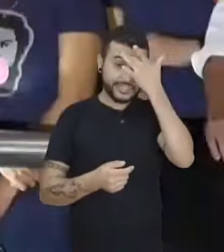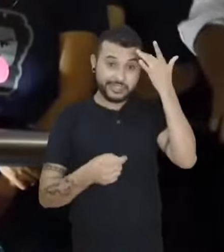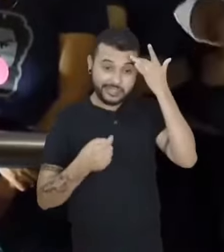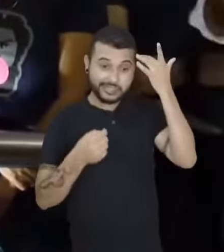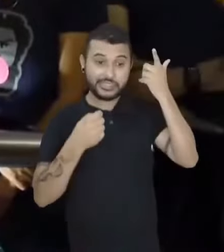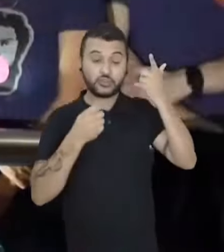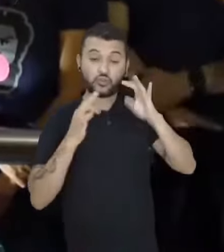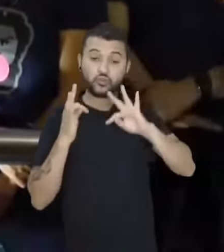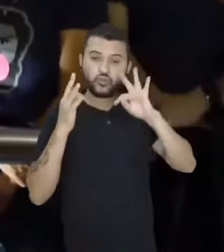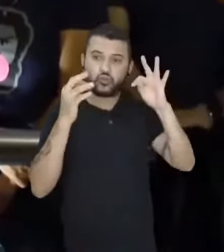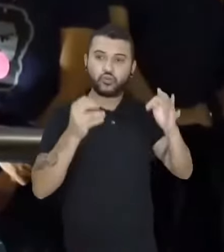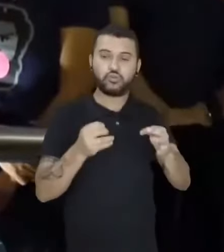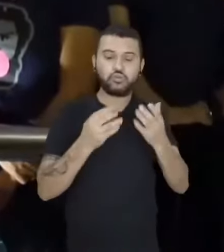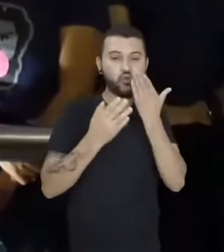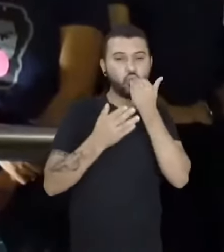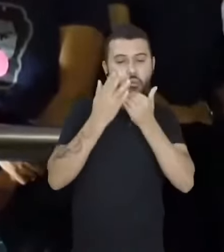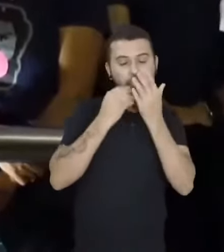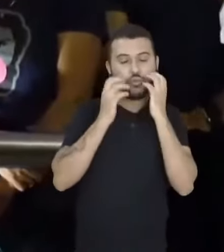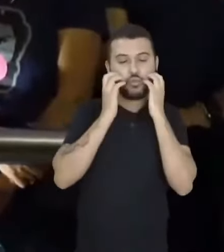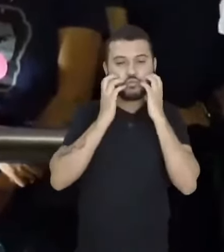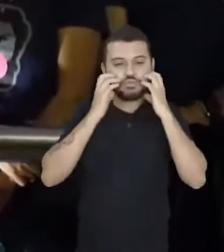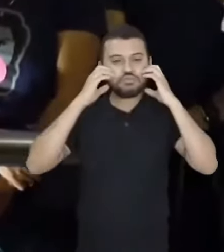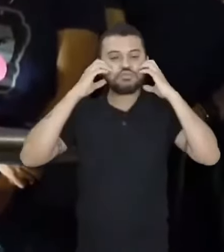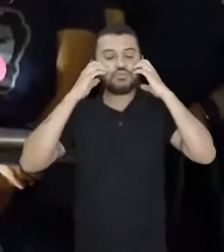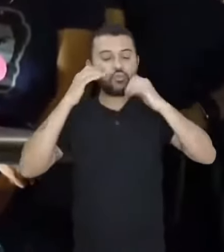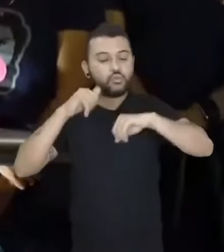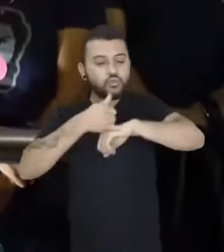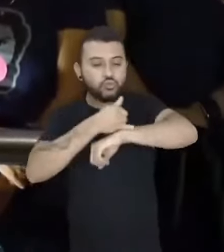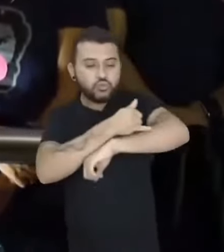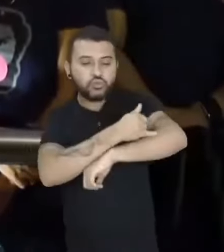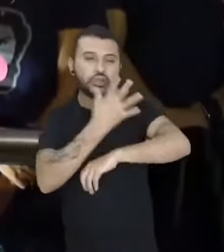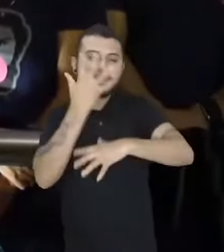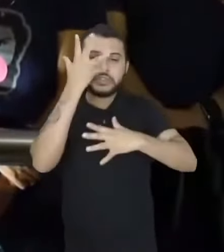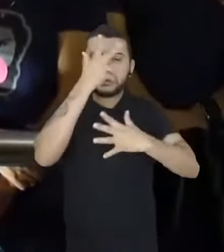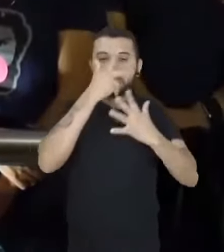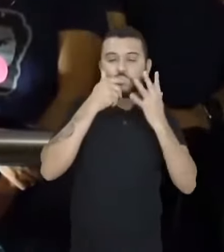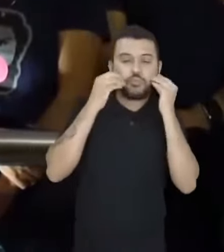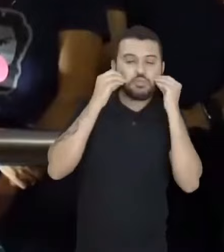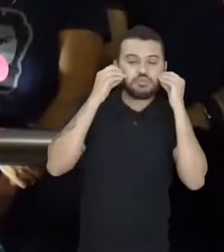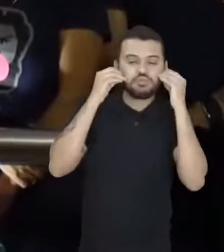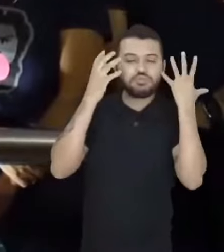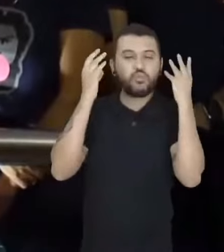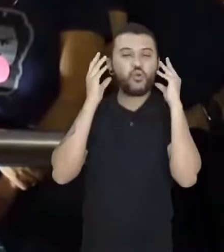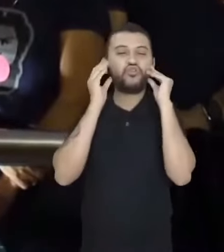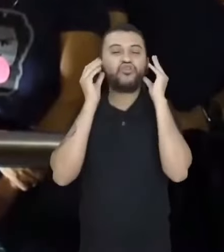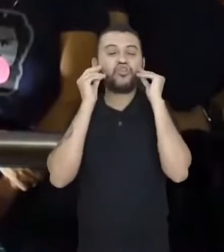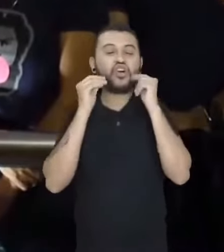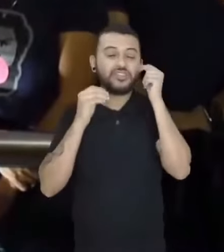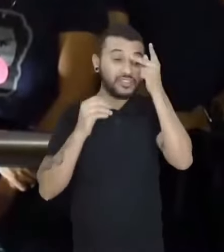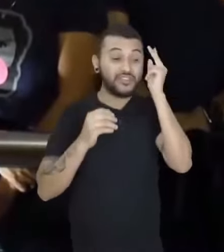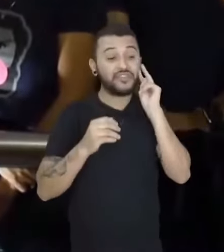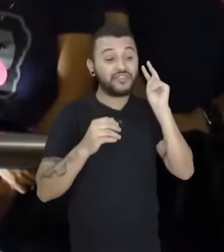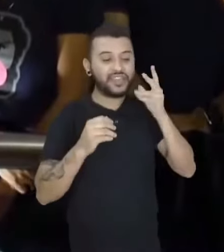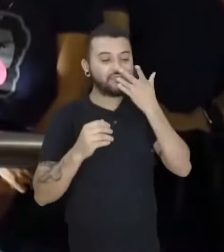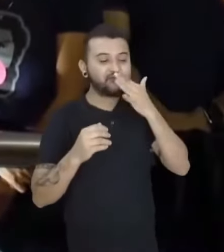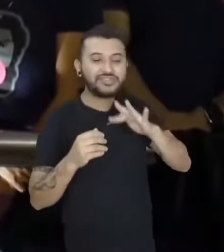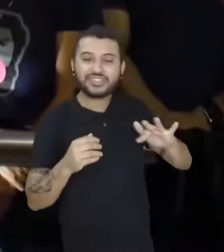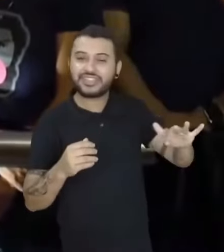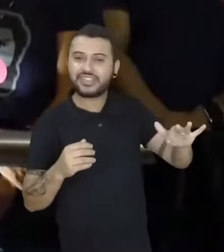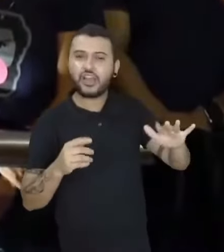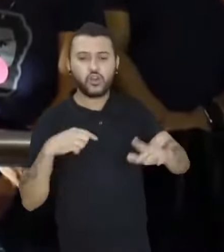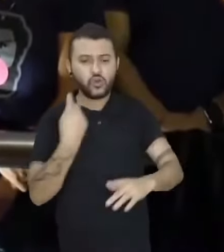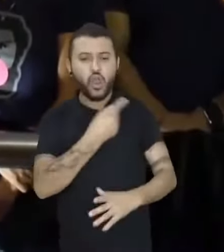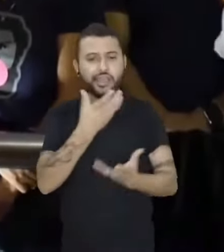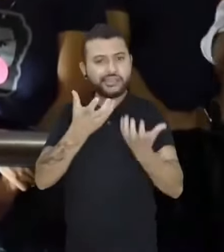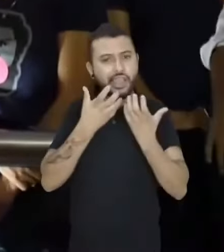para ficar com a bochechinha cheia, gordinho, bonitinho. Toda criança é isso. E é isso que nós